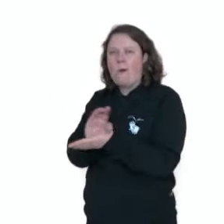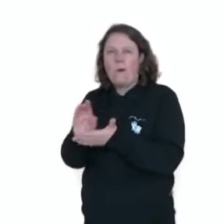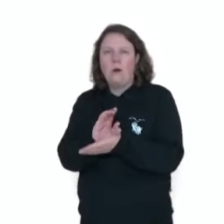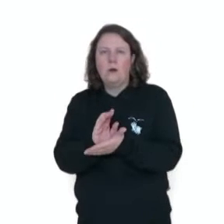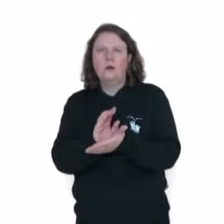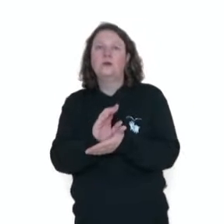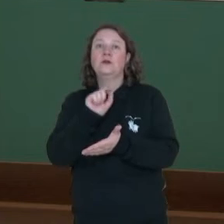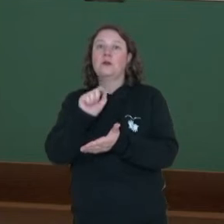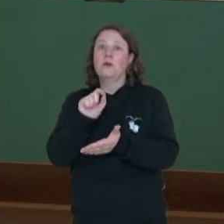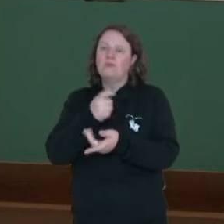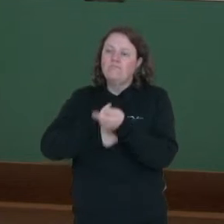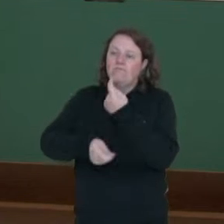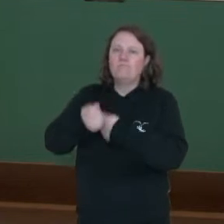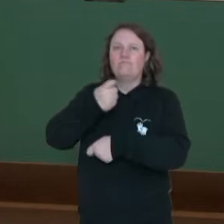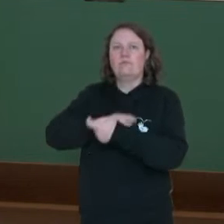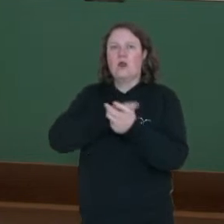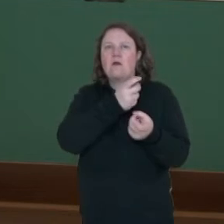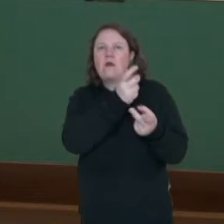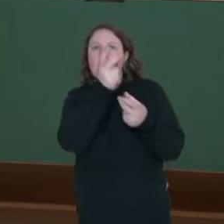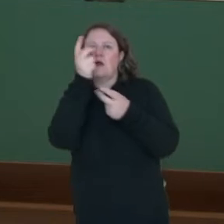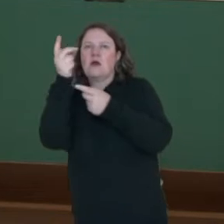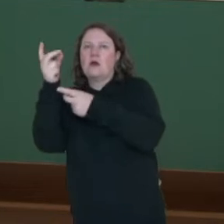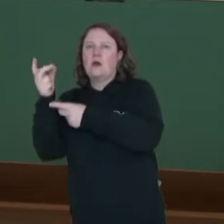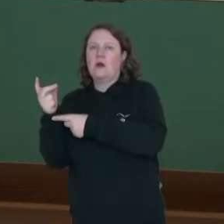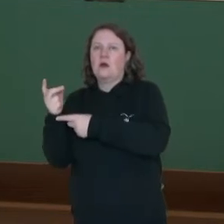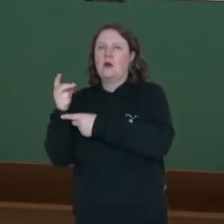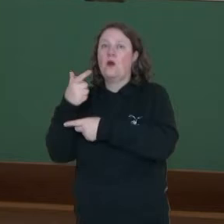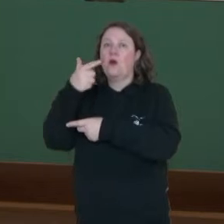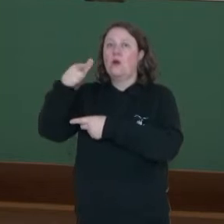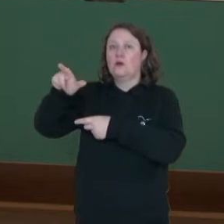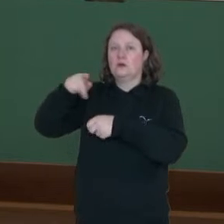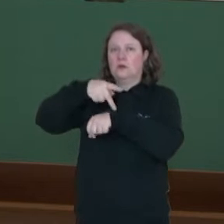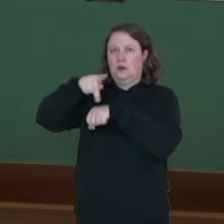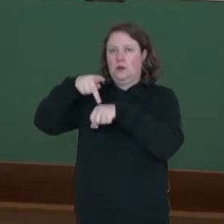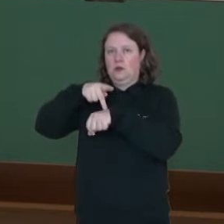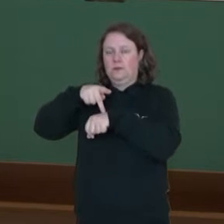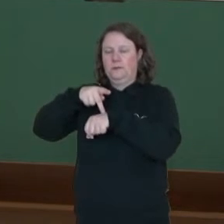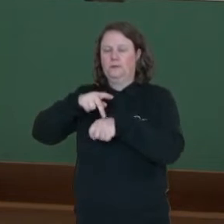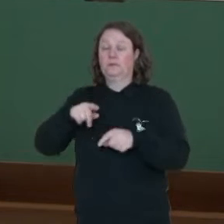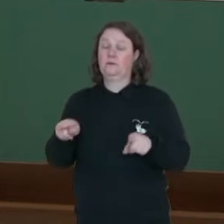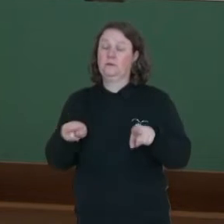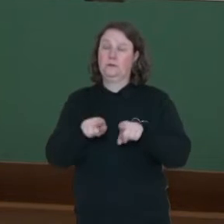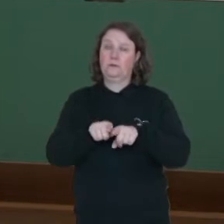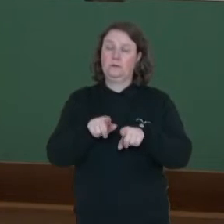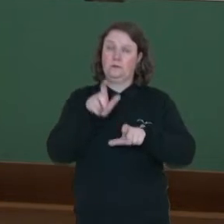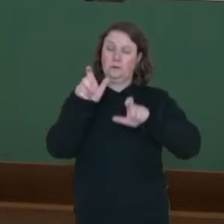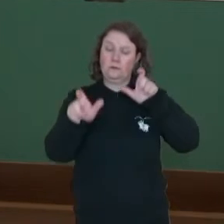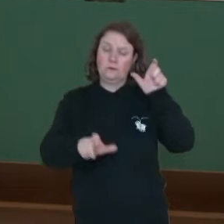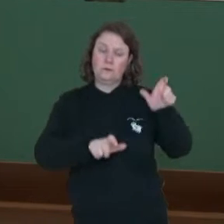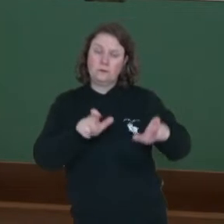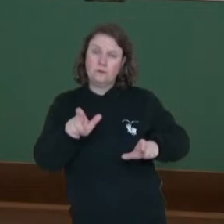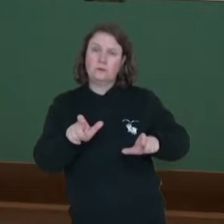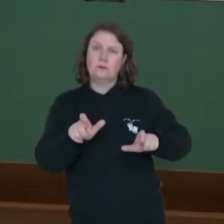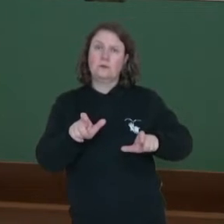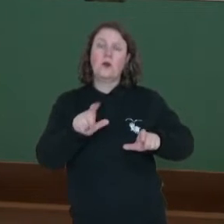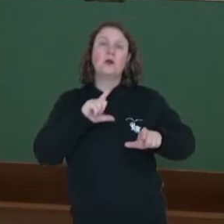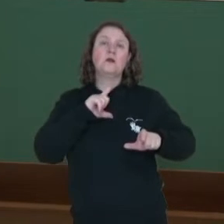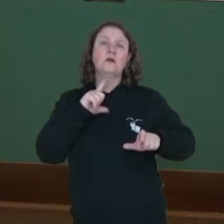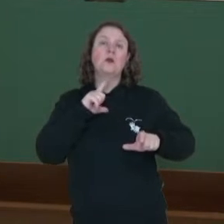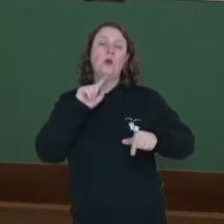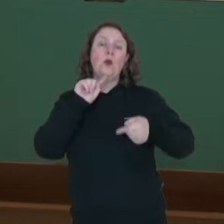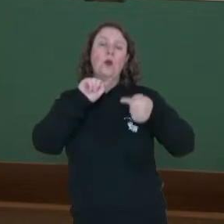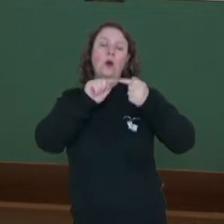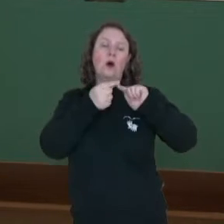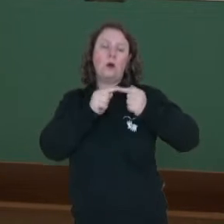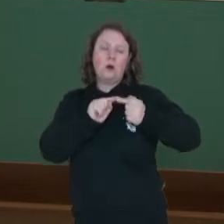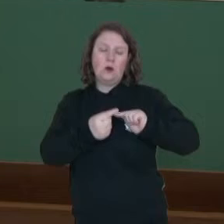da sustentação econômica do Império do Brasil, os barões do café, que também vai ter aí uma relação muito